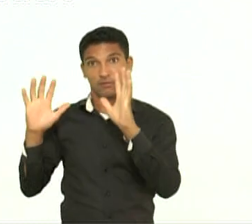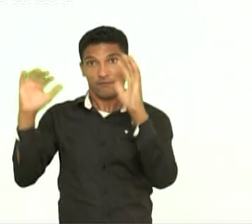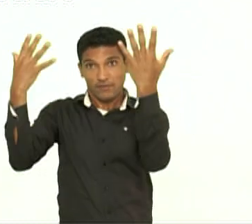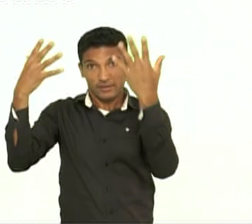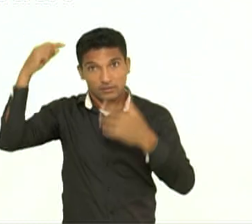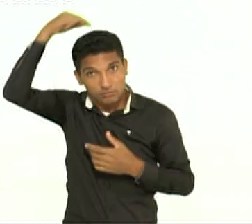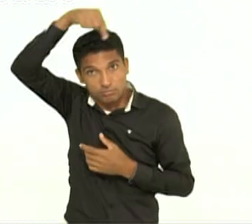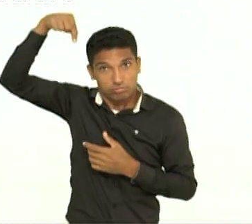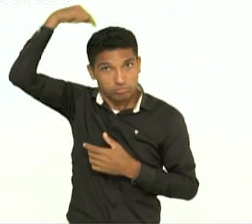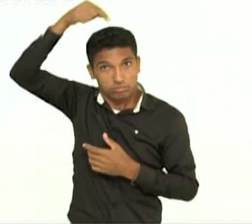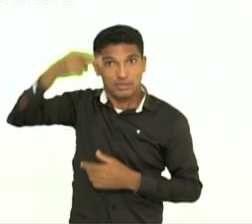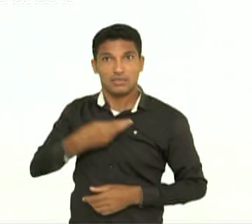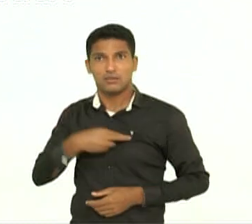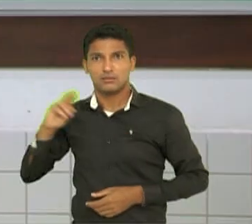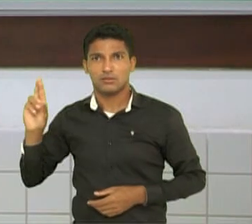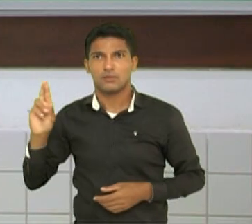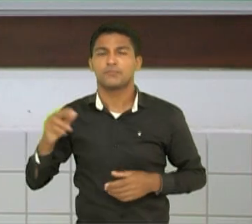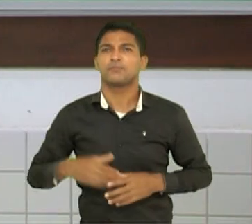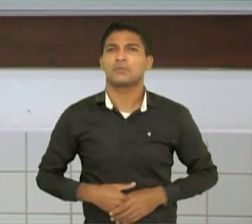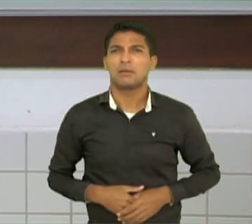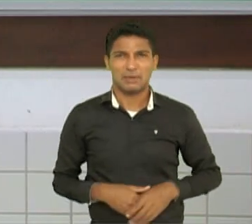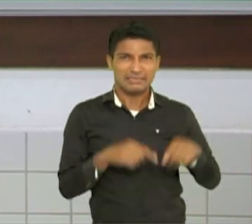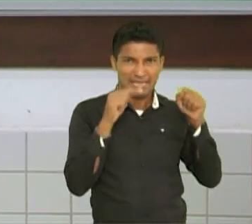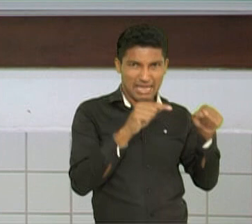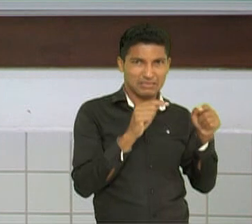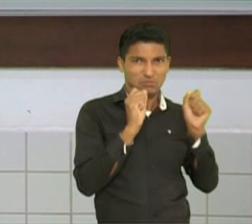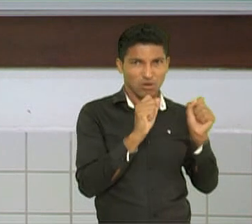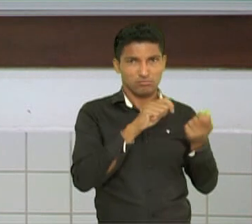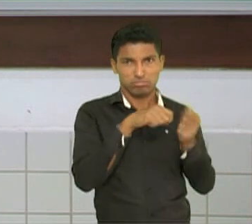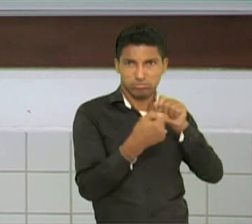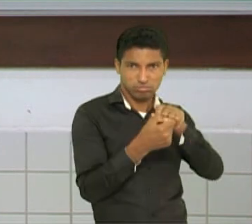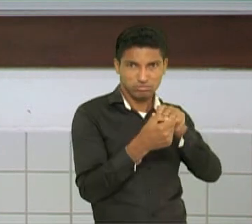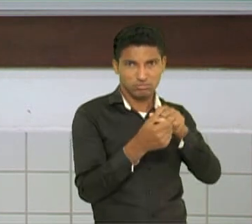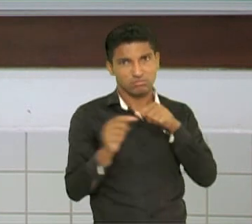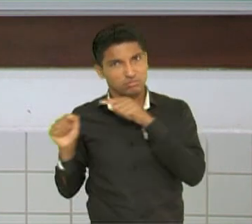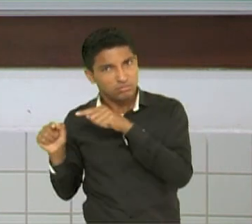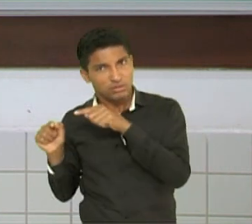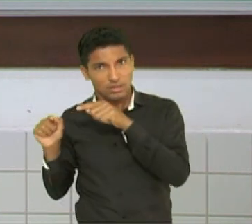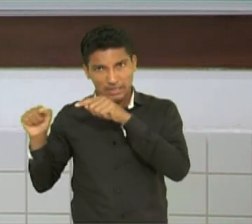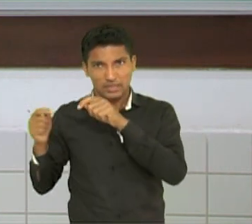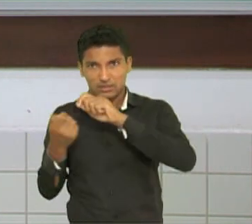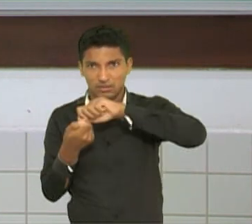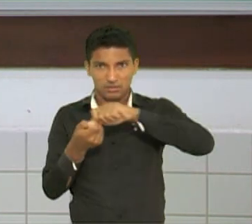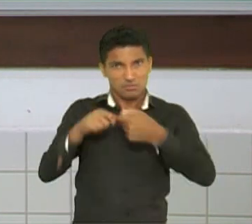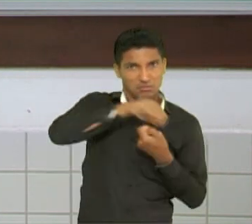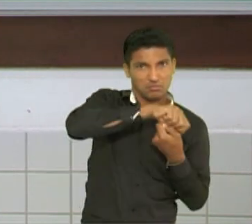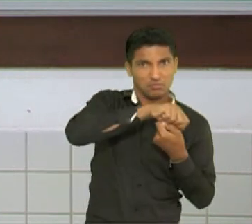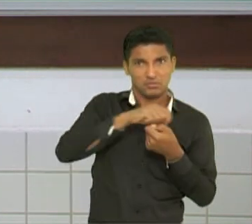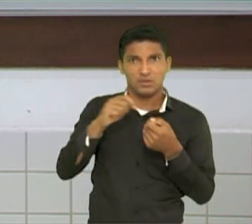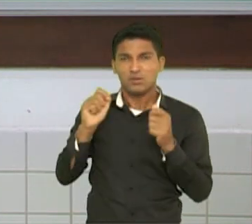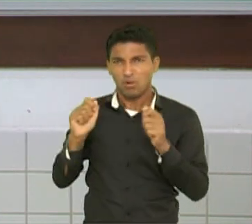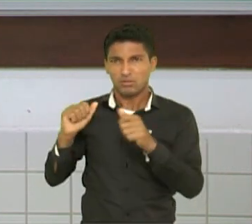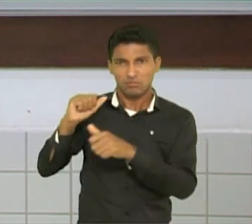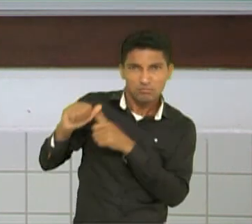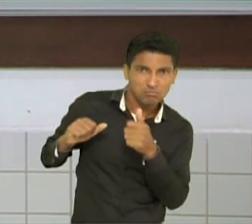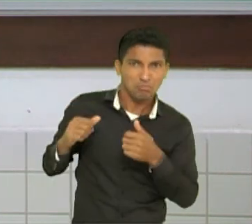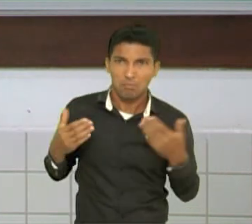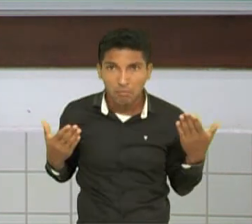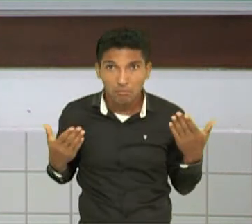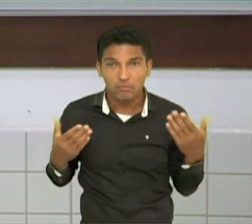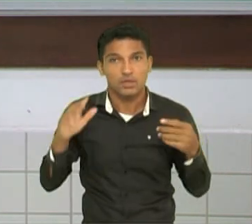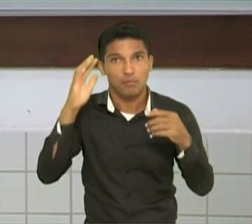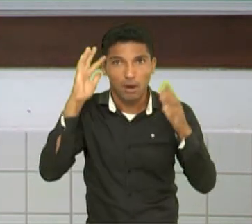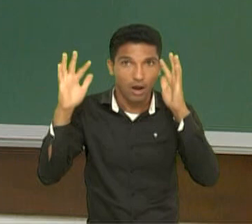seja, populares? E ao contrário, festas populares podem se tornar festas sagradas? É uma boa reflexão, não